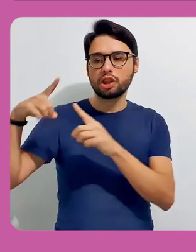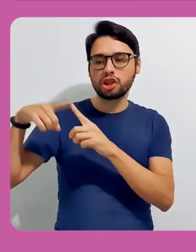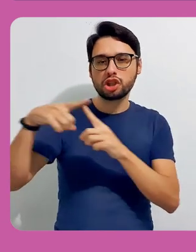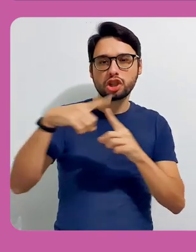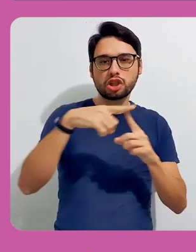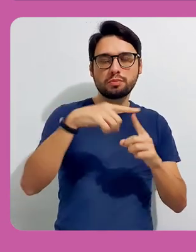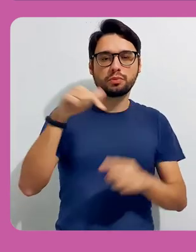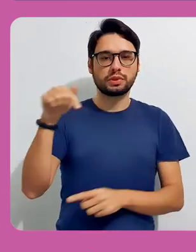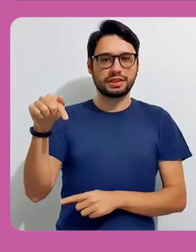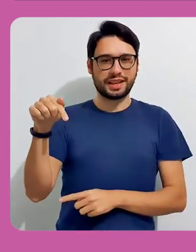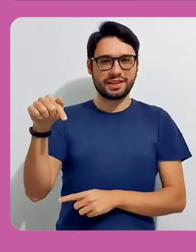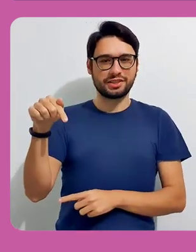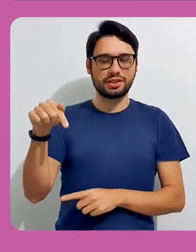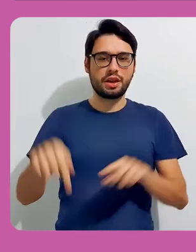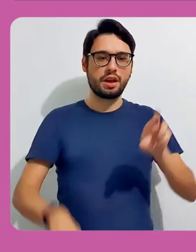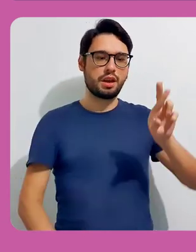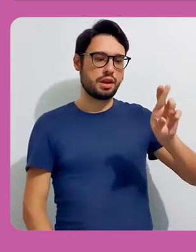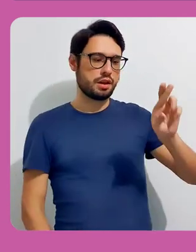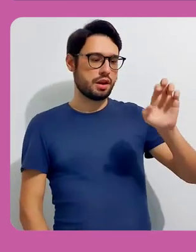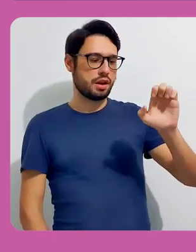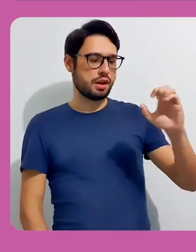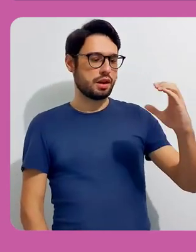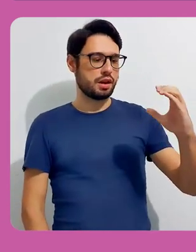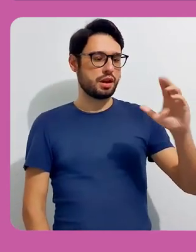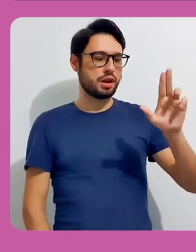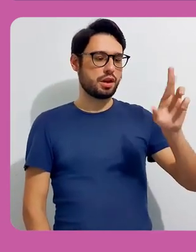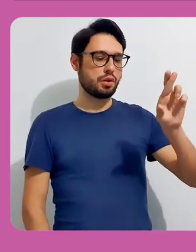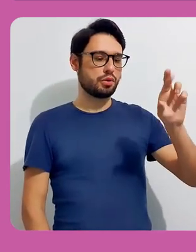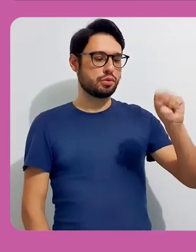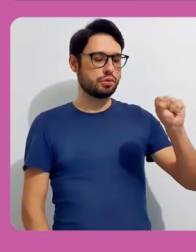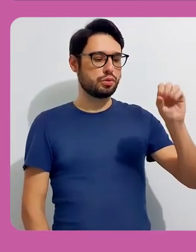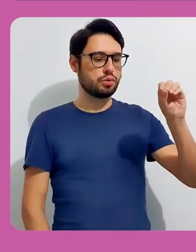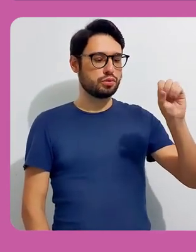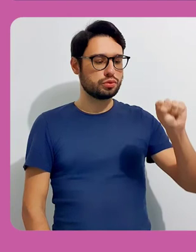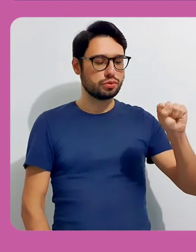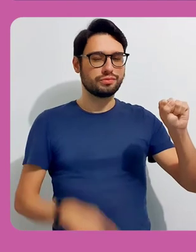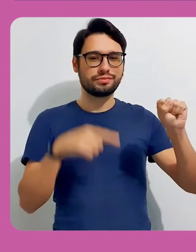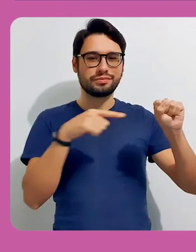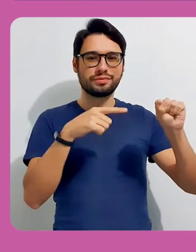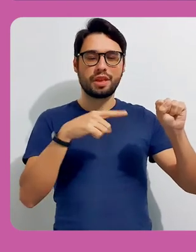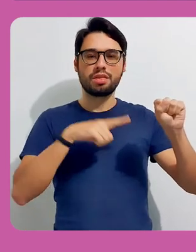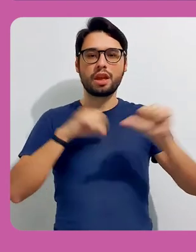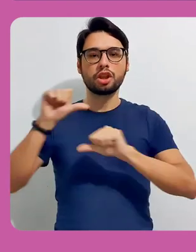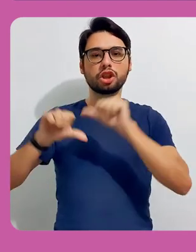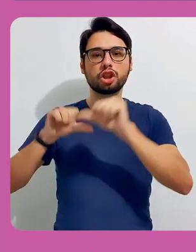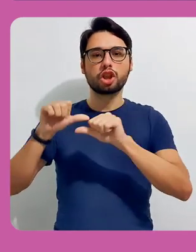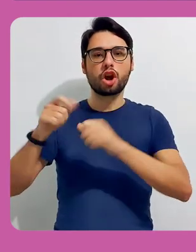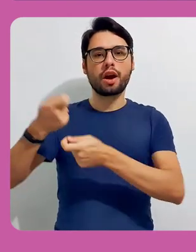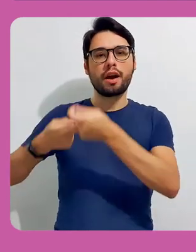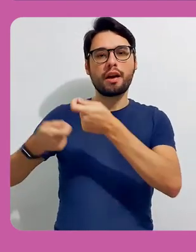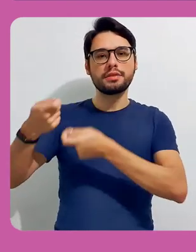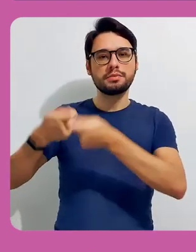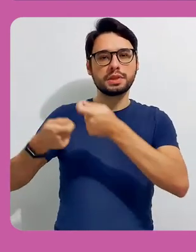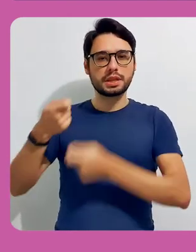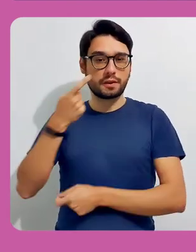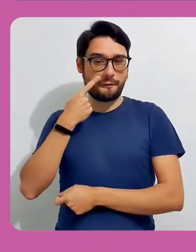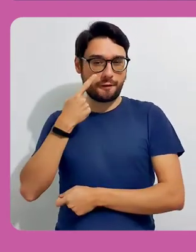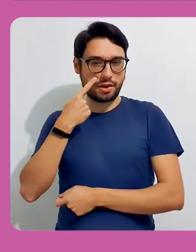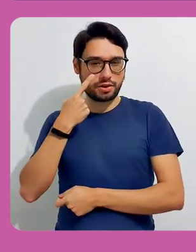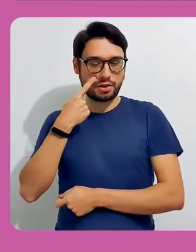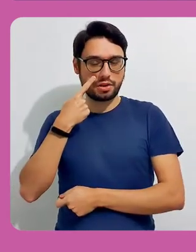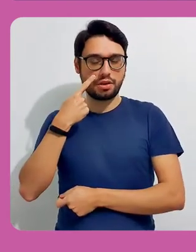qualquer um daqueles recursos é a o bloco de administração ele